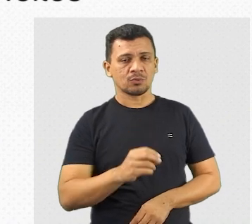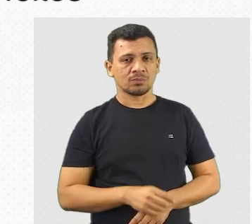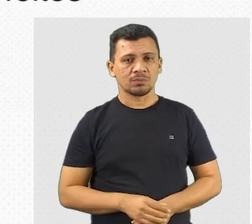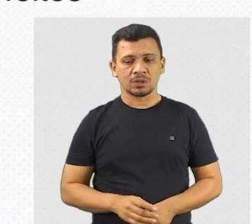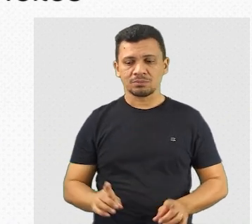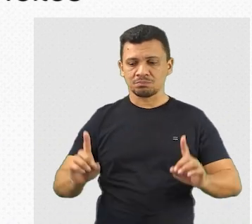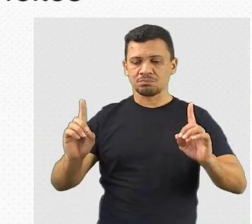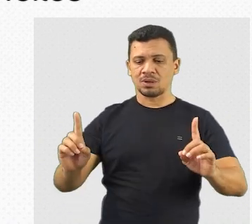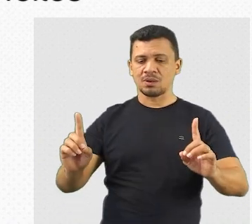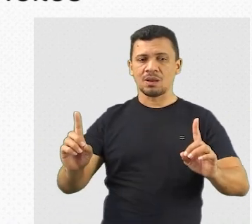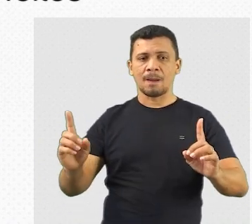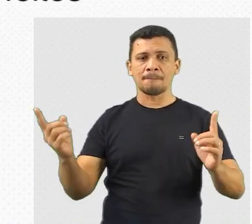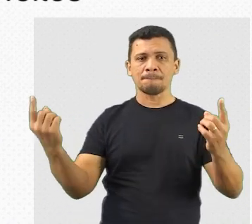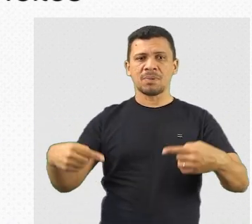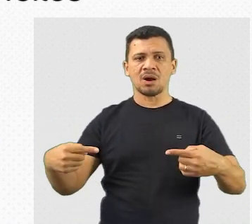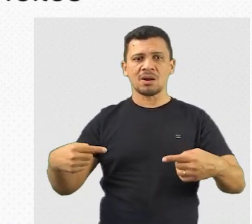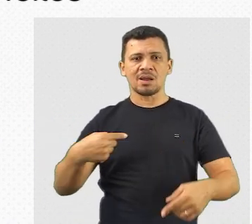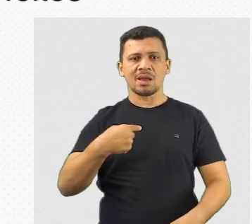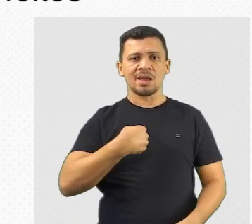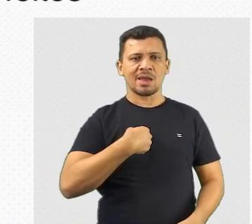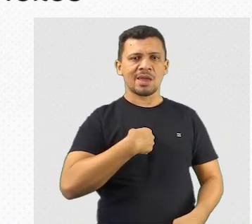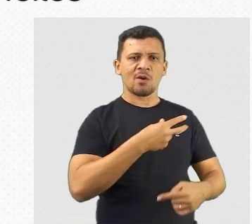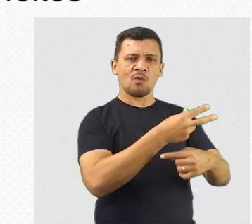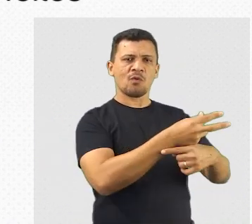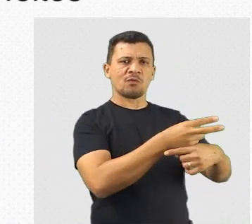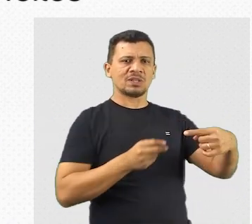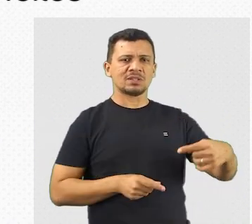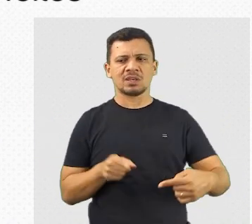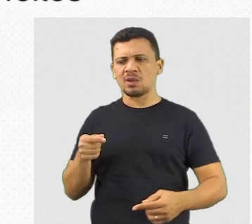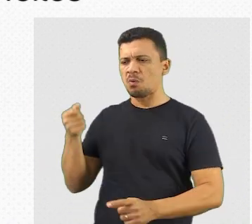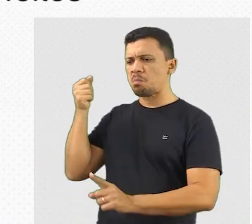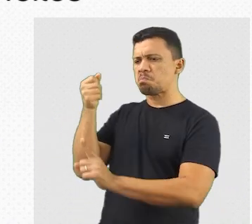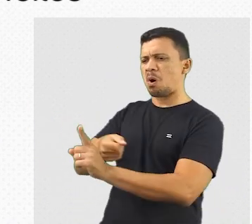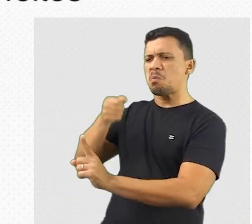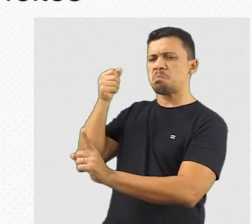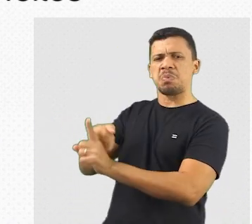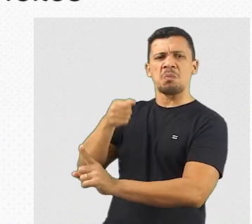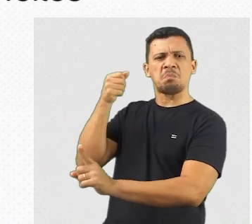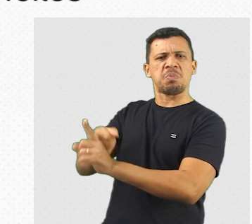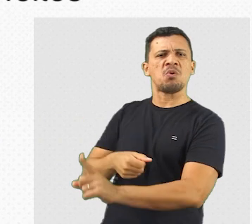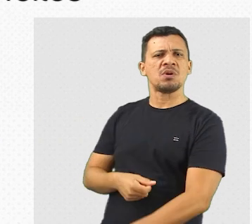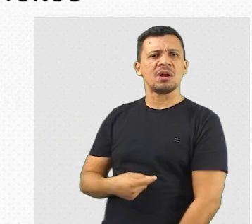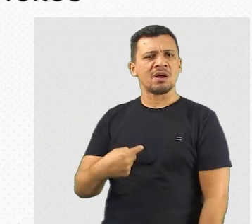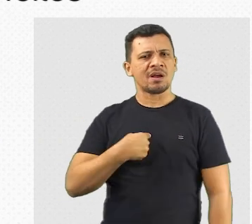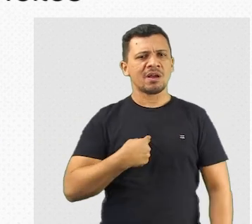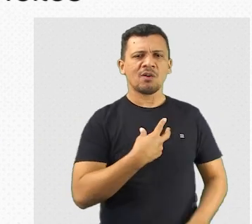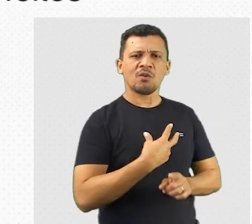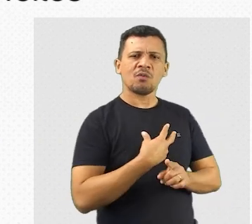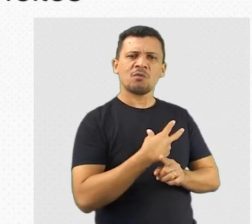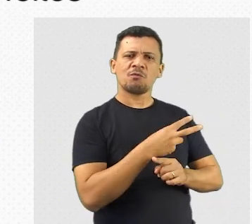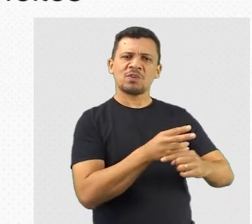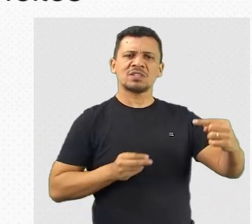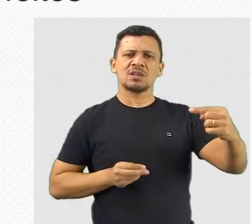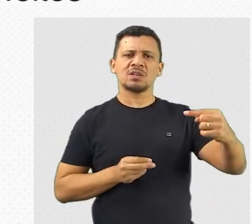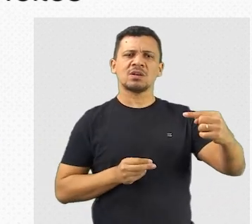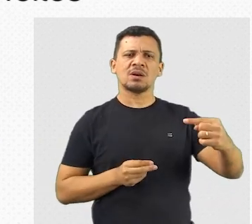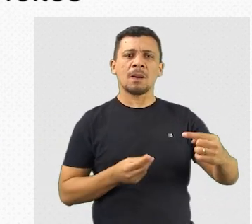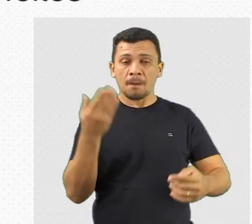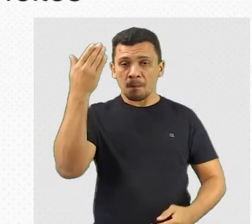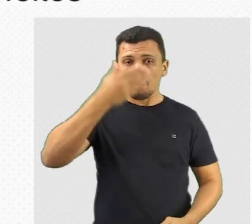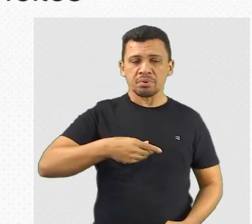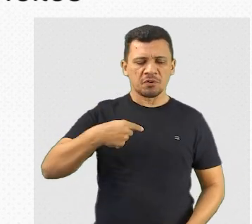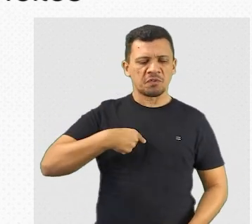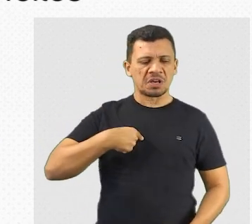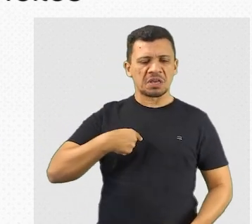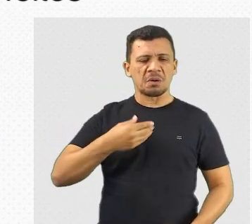com o meu amigo aqui do estúdio. Enchi ele de porrada e ganhei a batalha. Ótimo, beleza. Para provar que eu sou